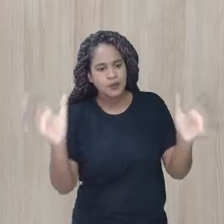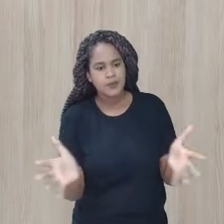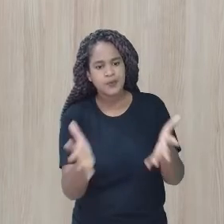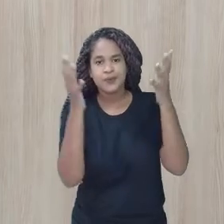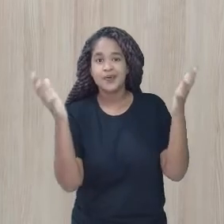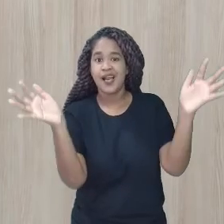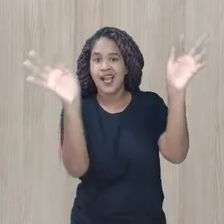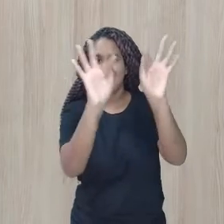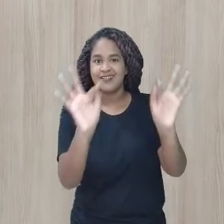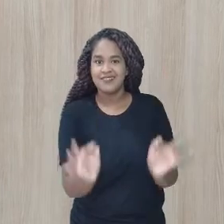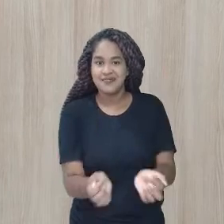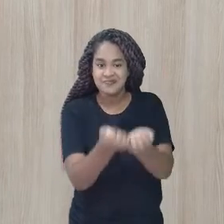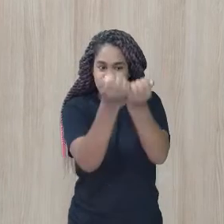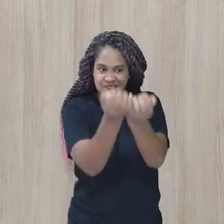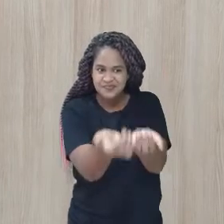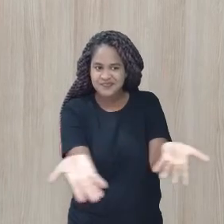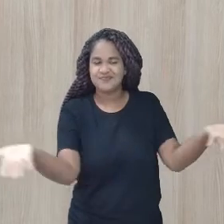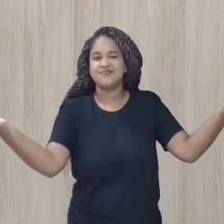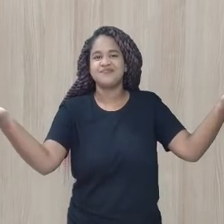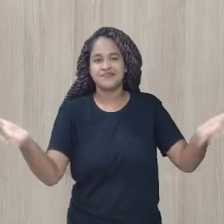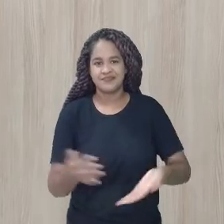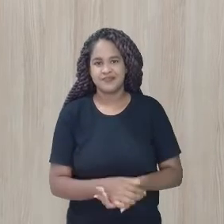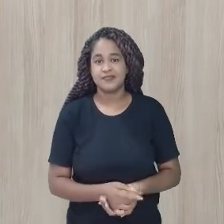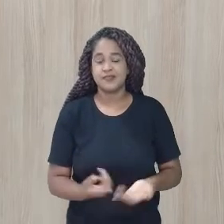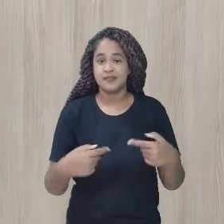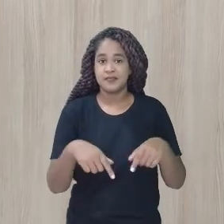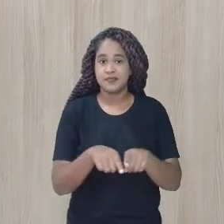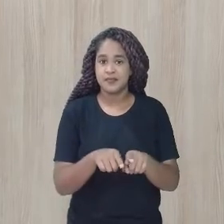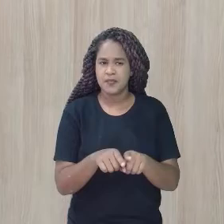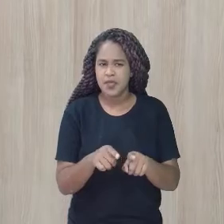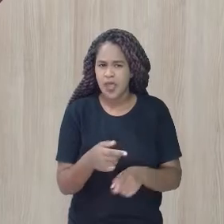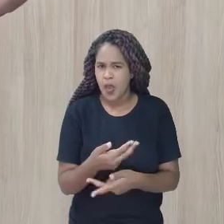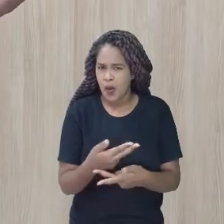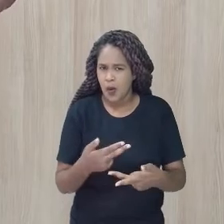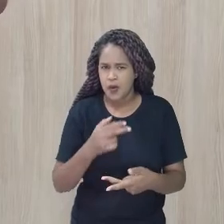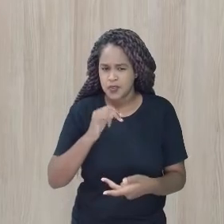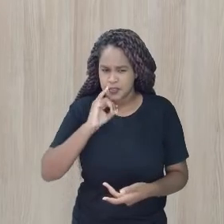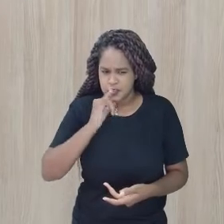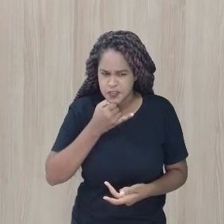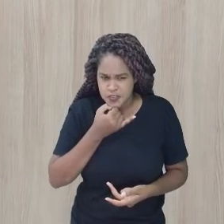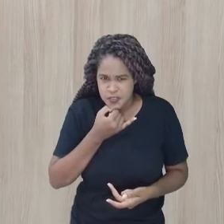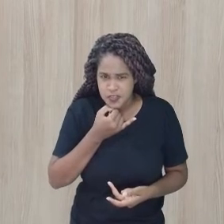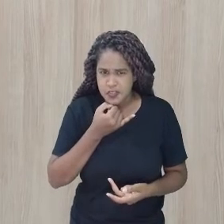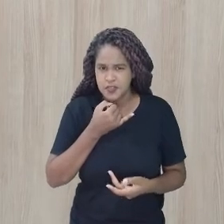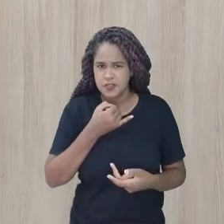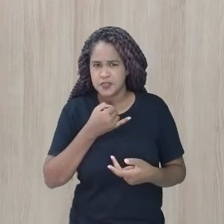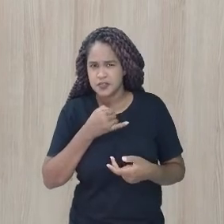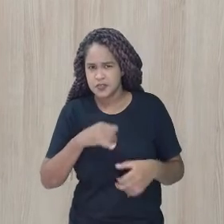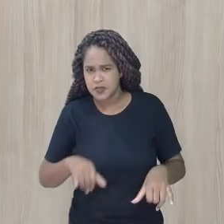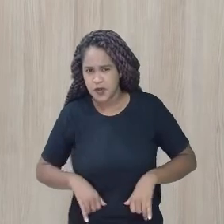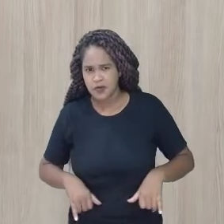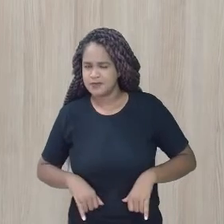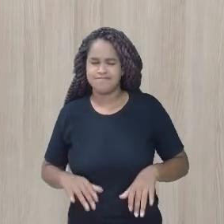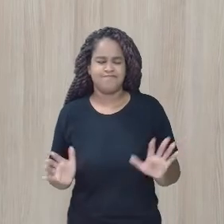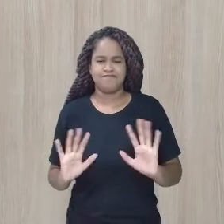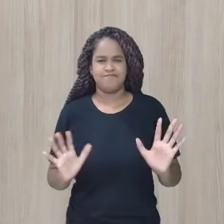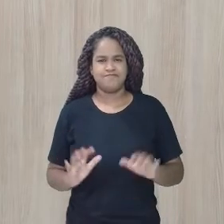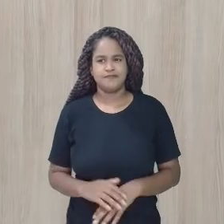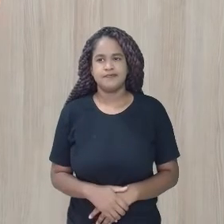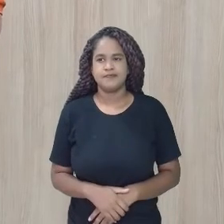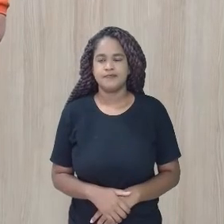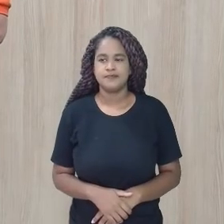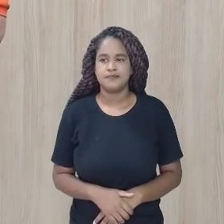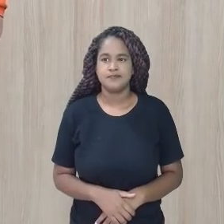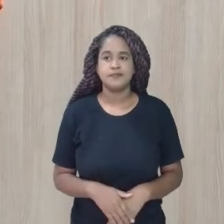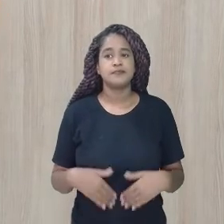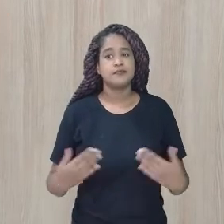alegria e aquilo que vai promover tristeza, sofrimento para os outros que nos escutam.